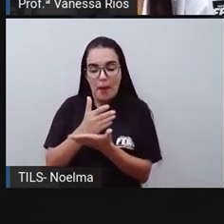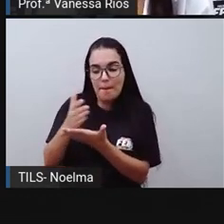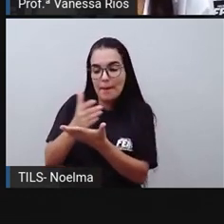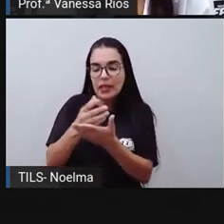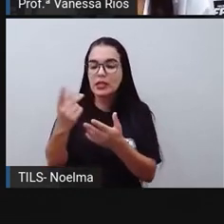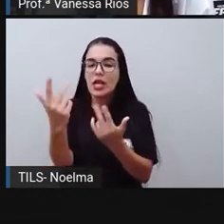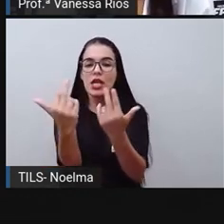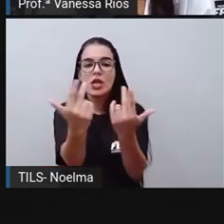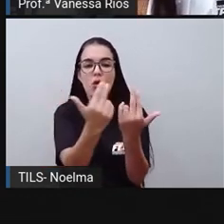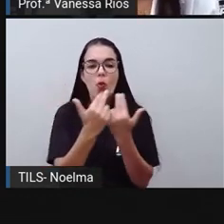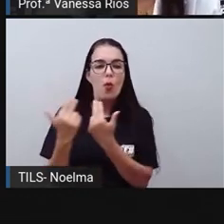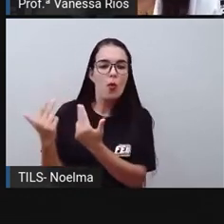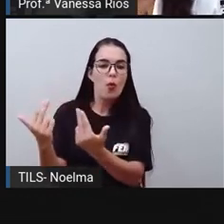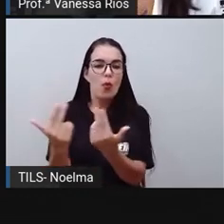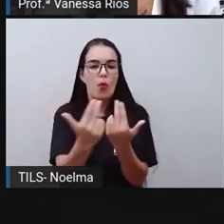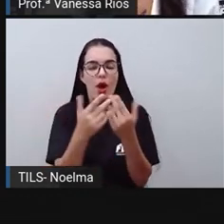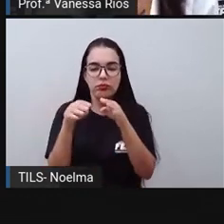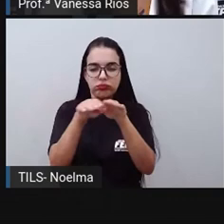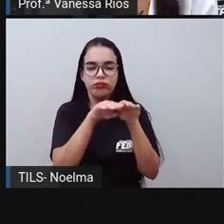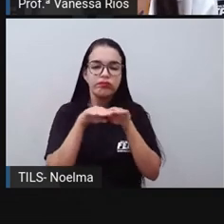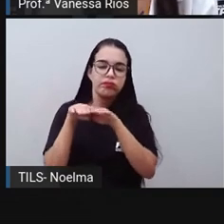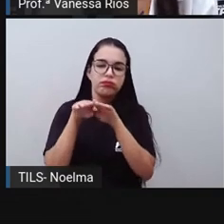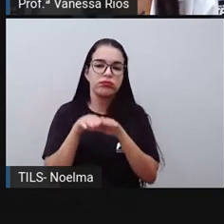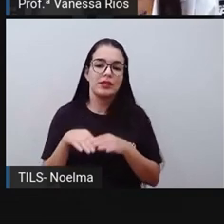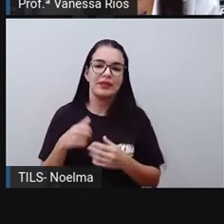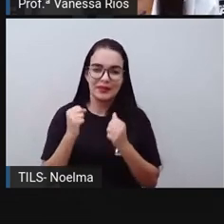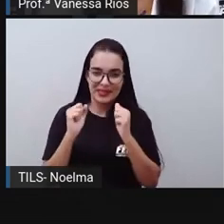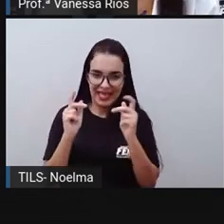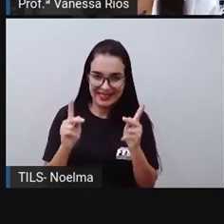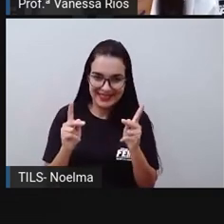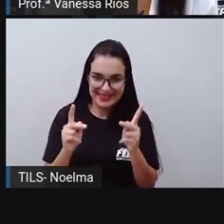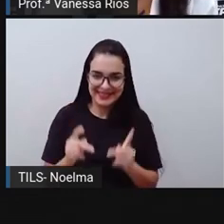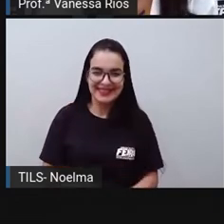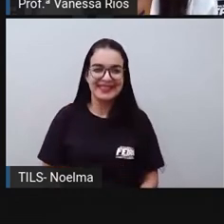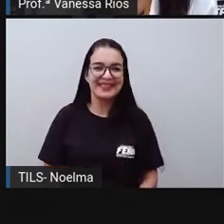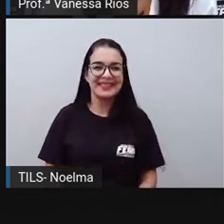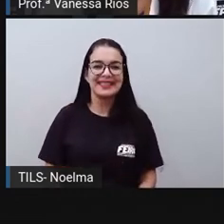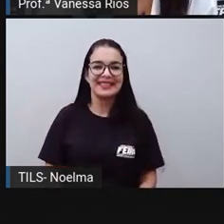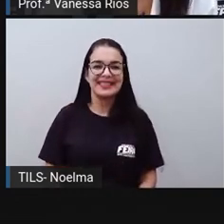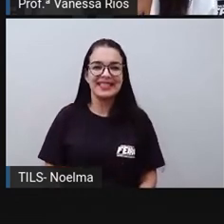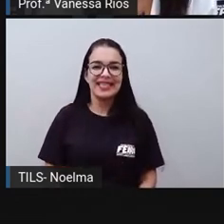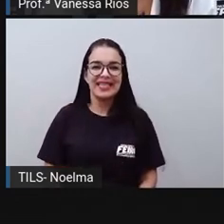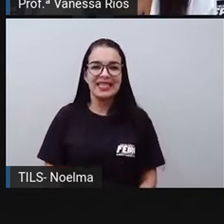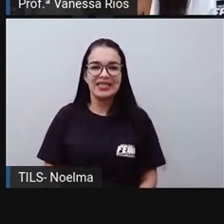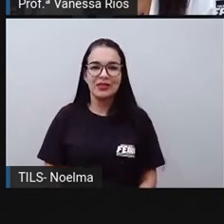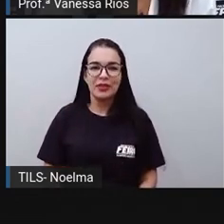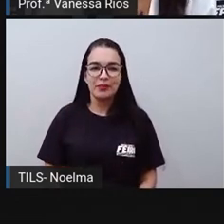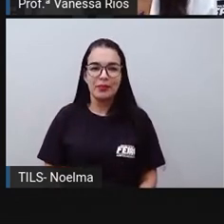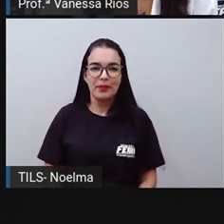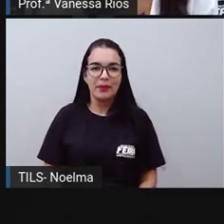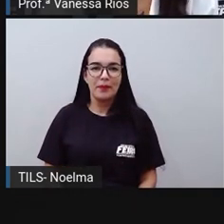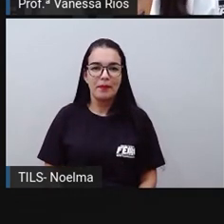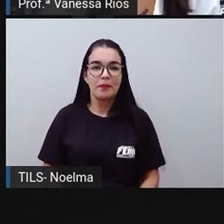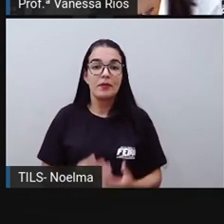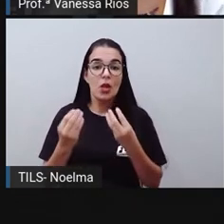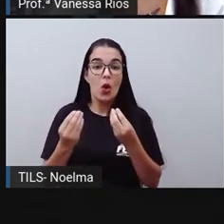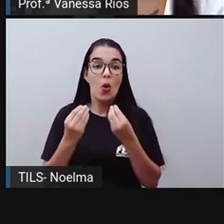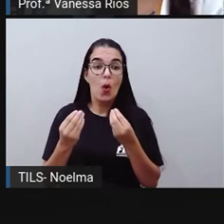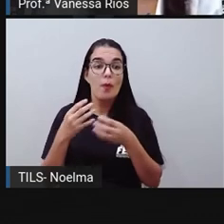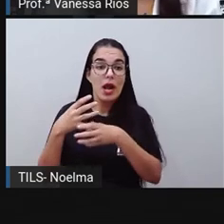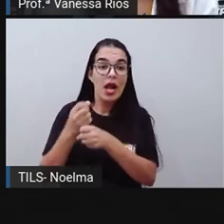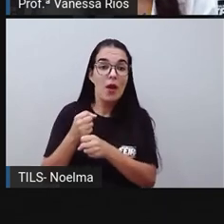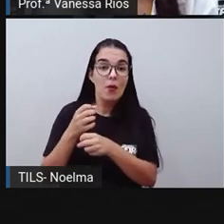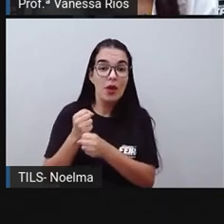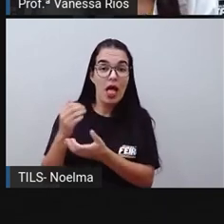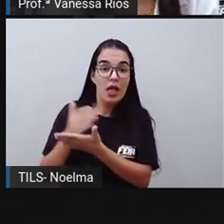para cada um e não sobra nada, né? Não tem nenhum resto. Então, como é que a gente